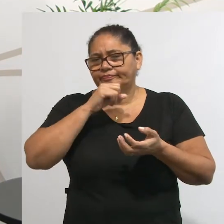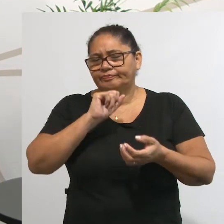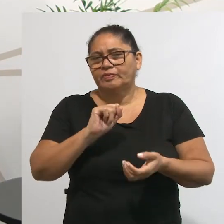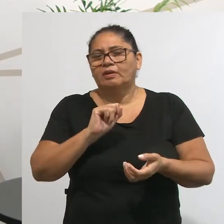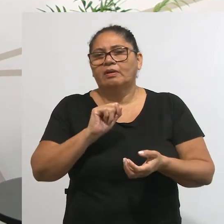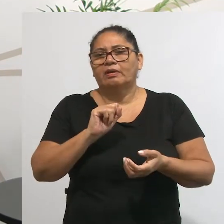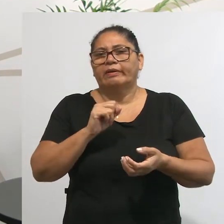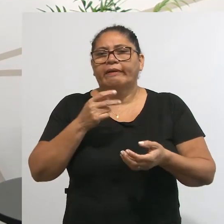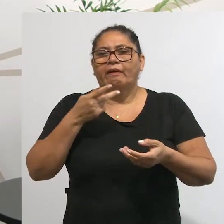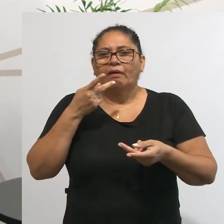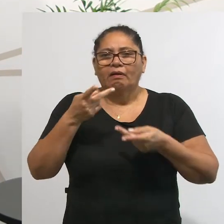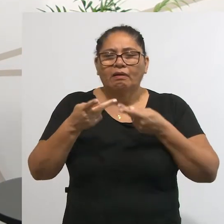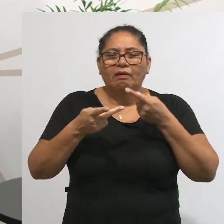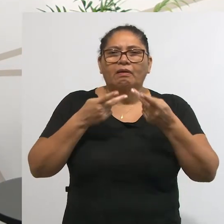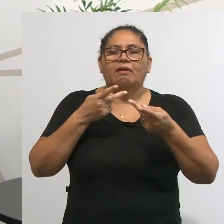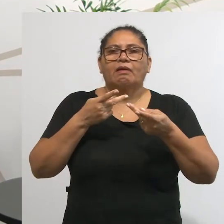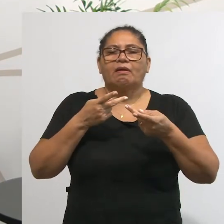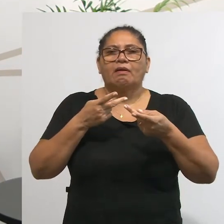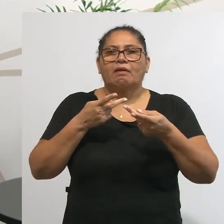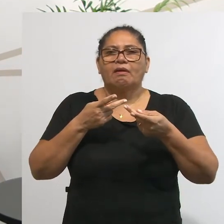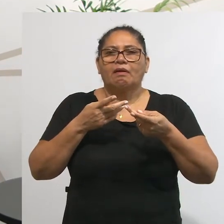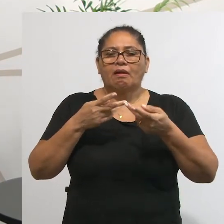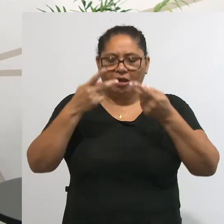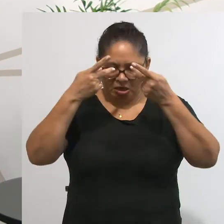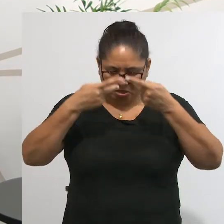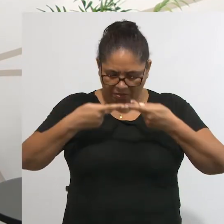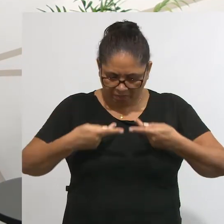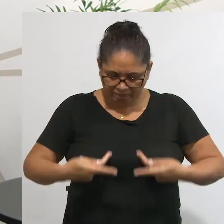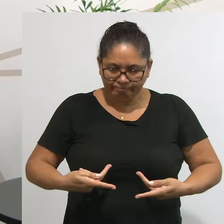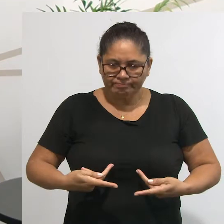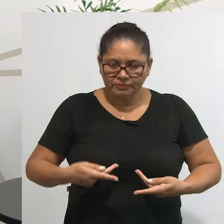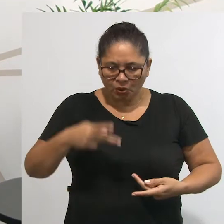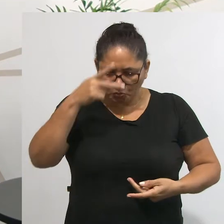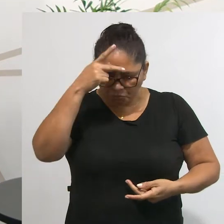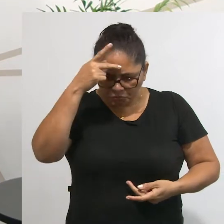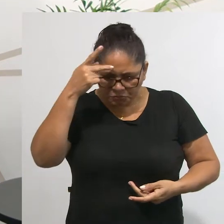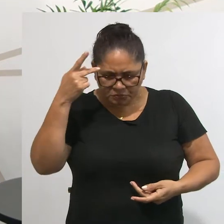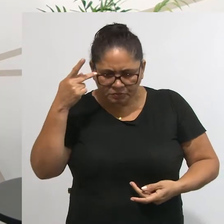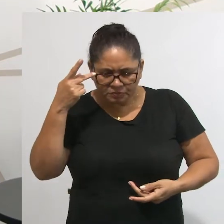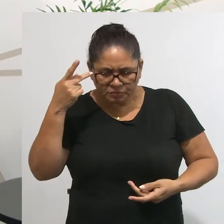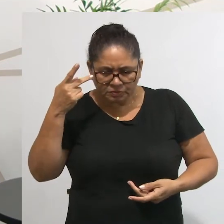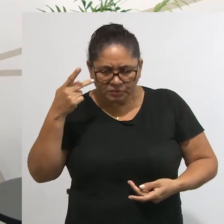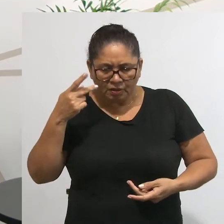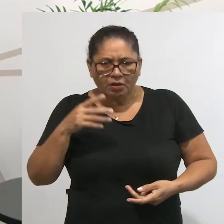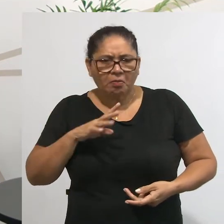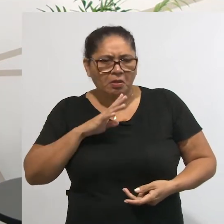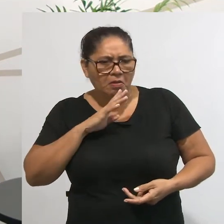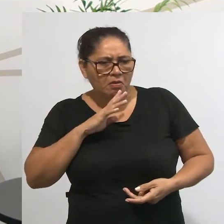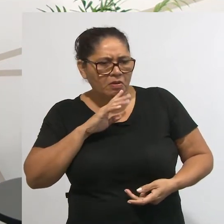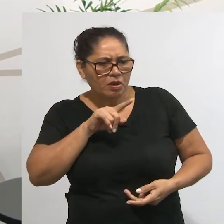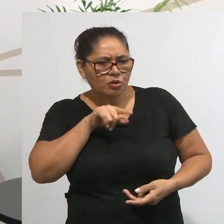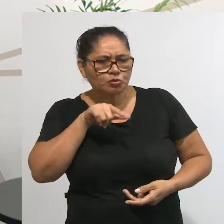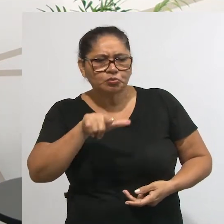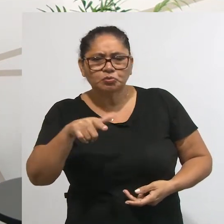Freire? É aquele diálogo que eu me reconheço como pessoa, e que eu reconheço o outro também como pessoa, porque a